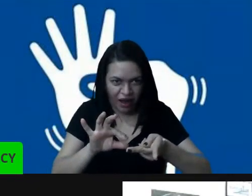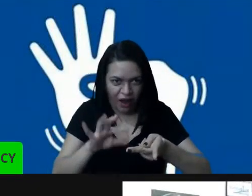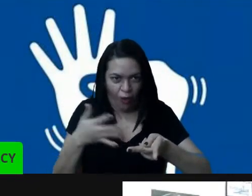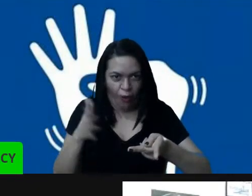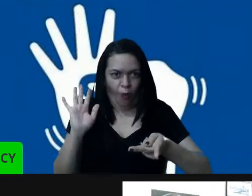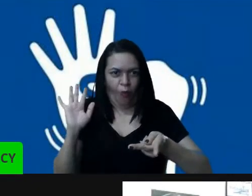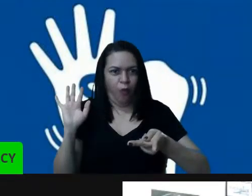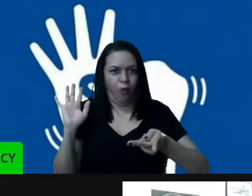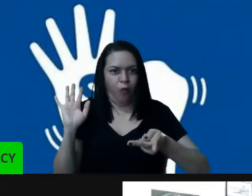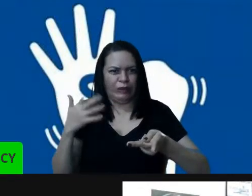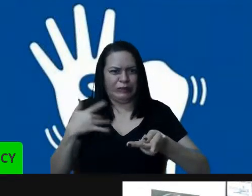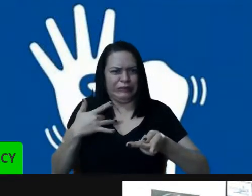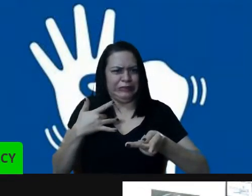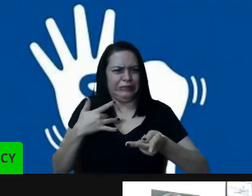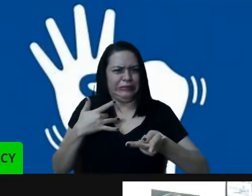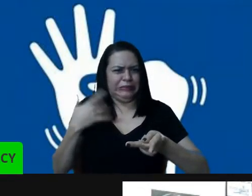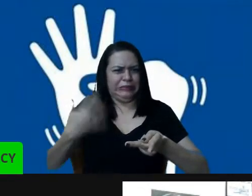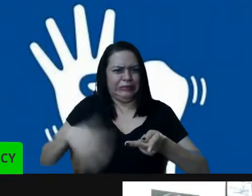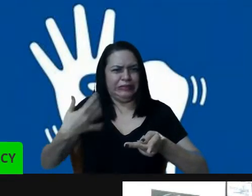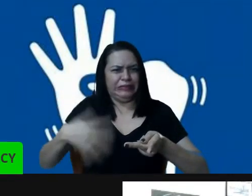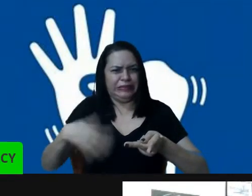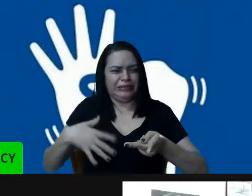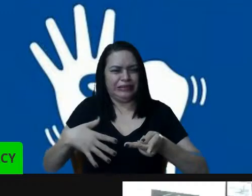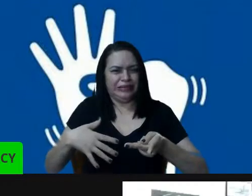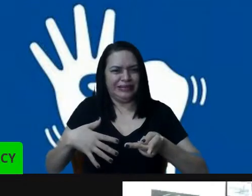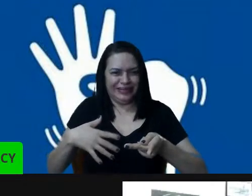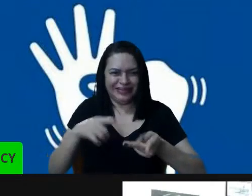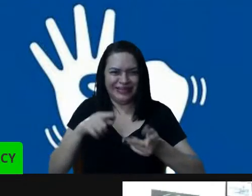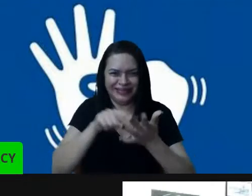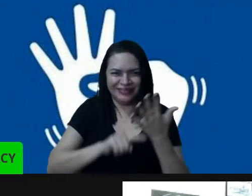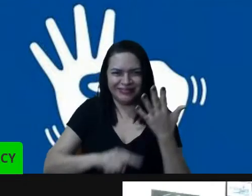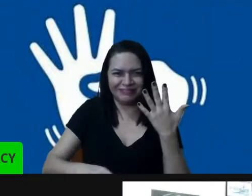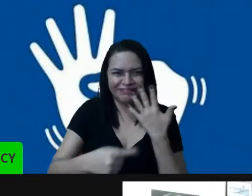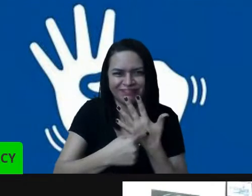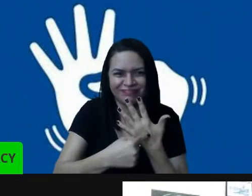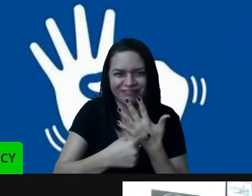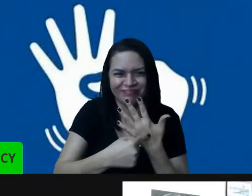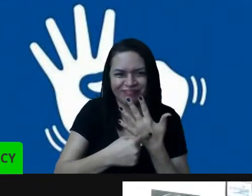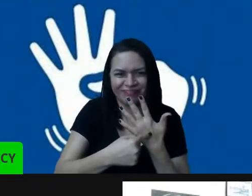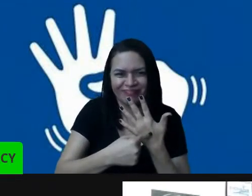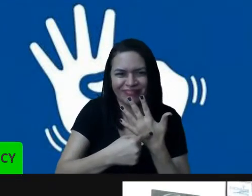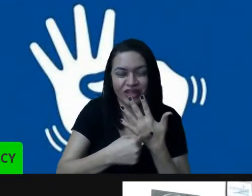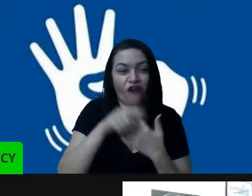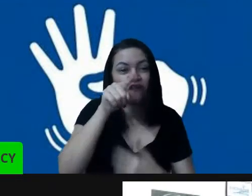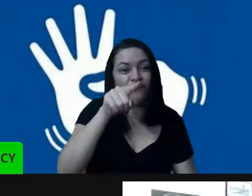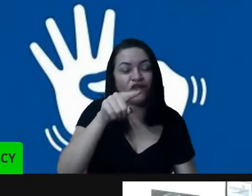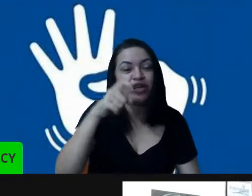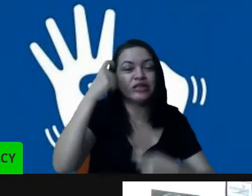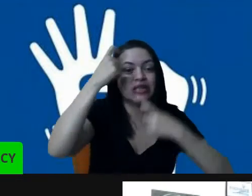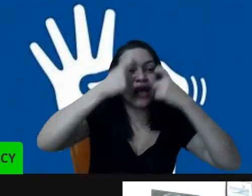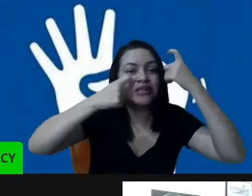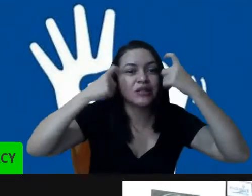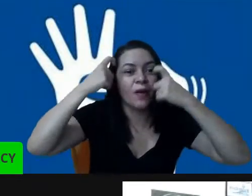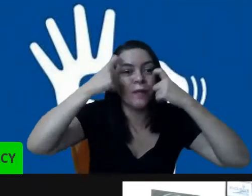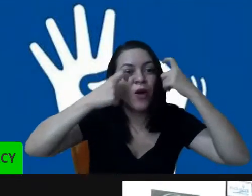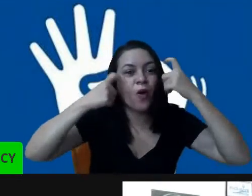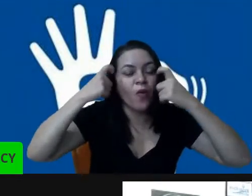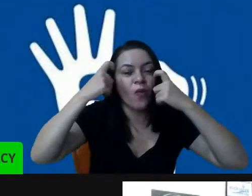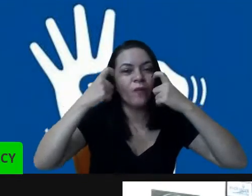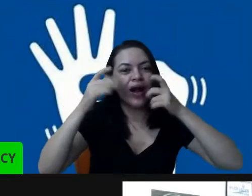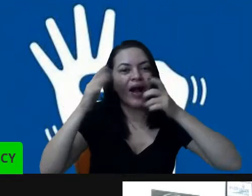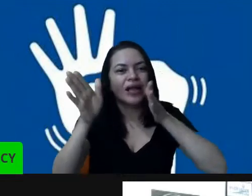partir do momento que você se preocupa com a acessibilidade, que você começa a fazer a